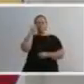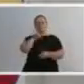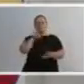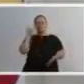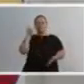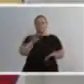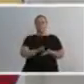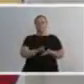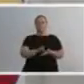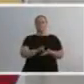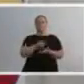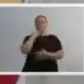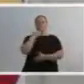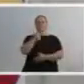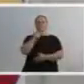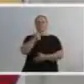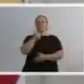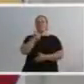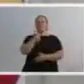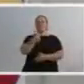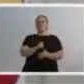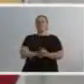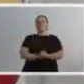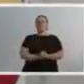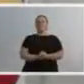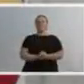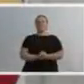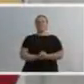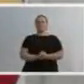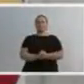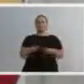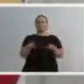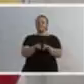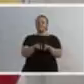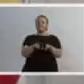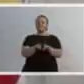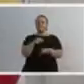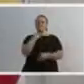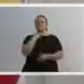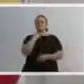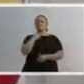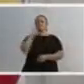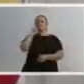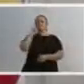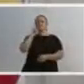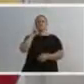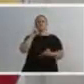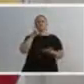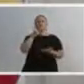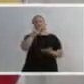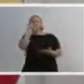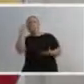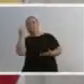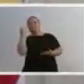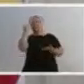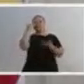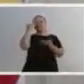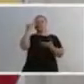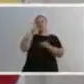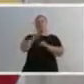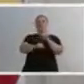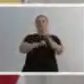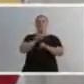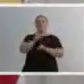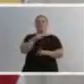certeza o êxito não poderia deixar de esquecer também de agradecer ao meu